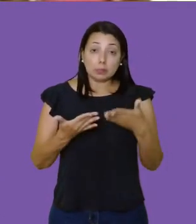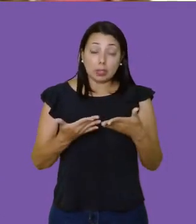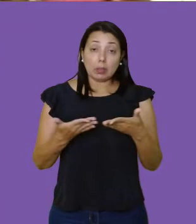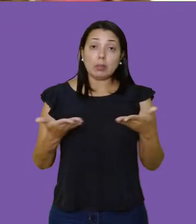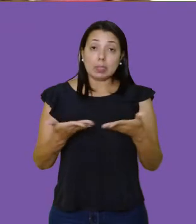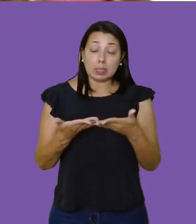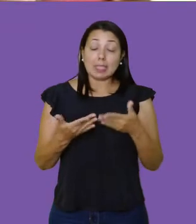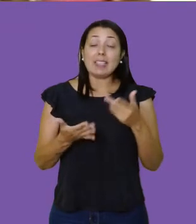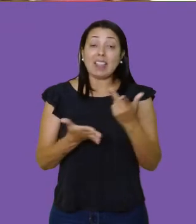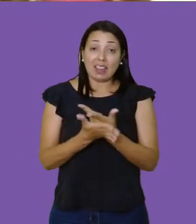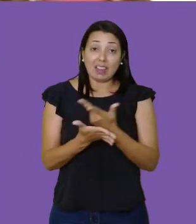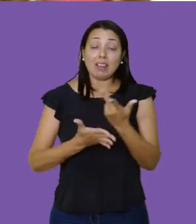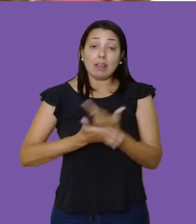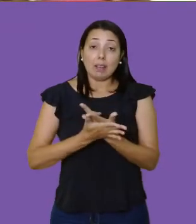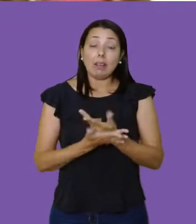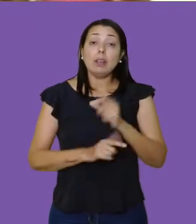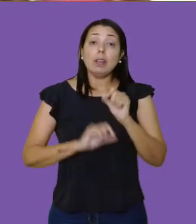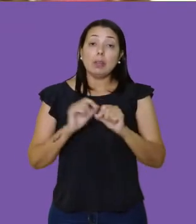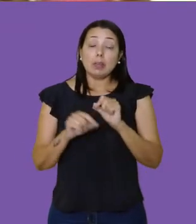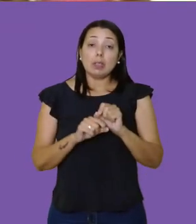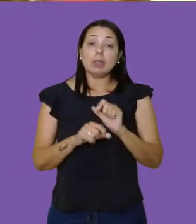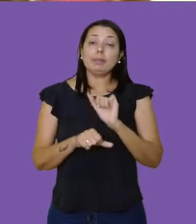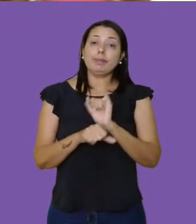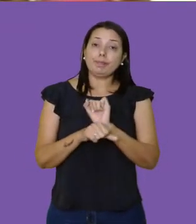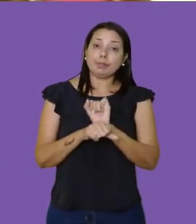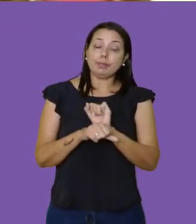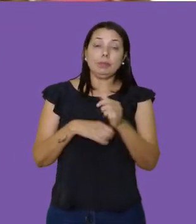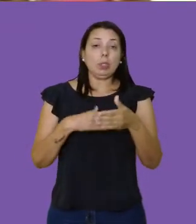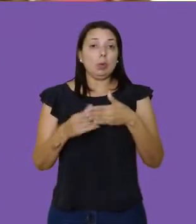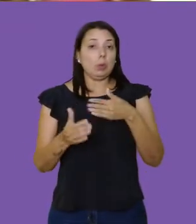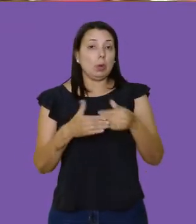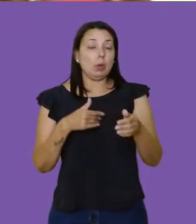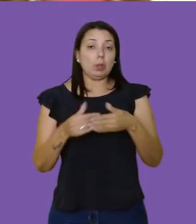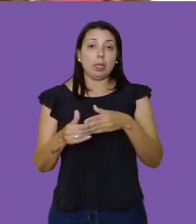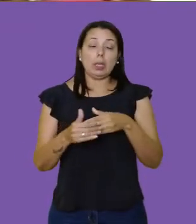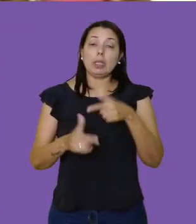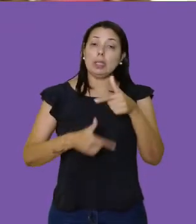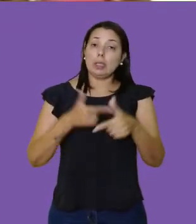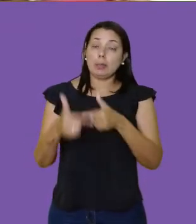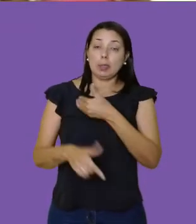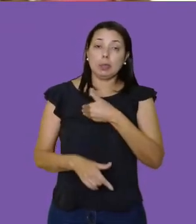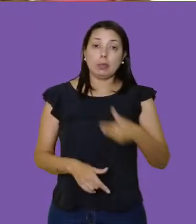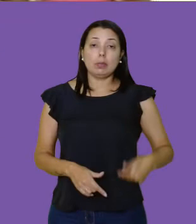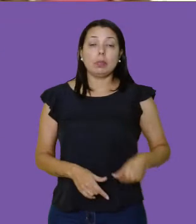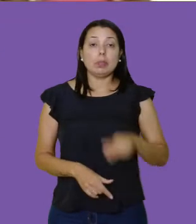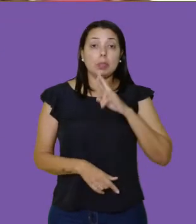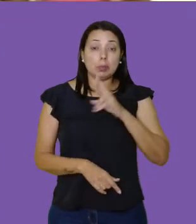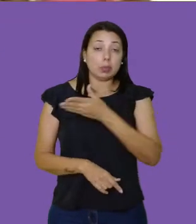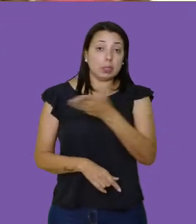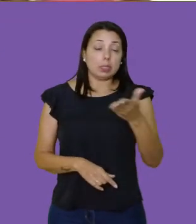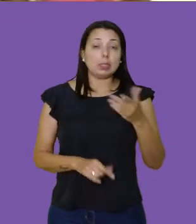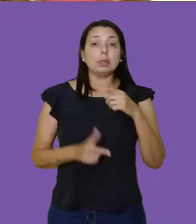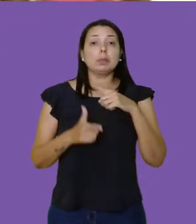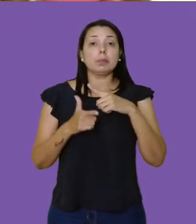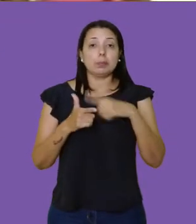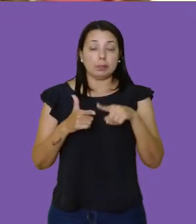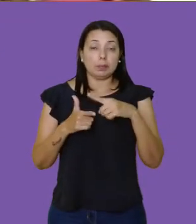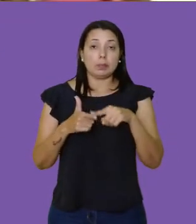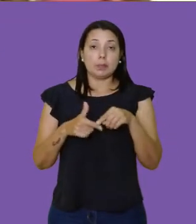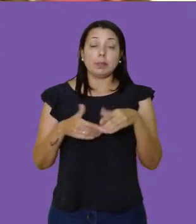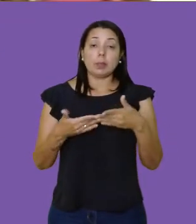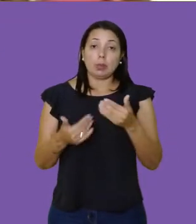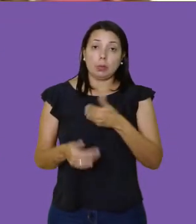situação crítica. E o que se espera? Que qualquer ação do governo venha responder este problema, né?